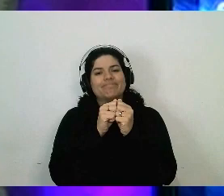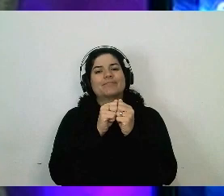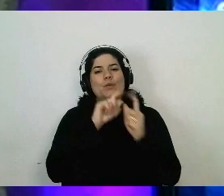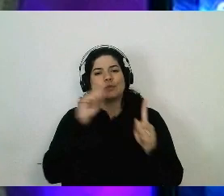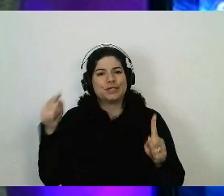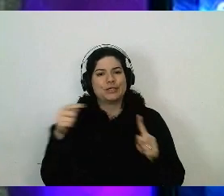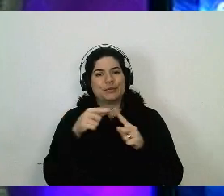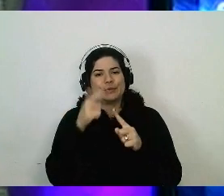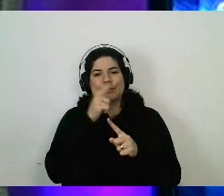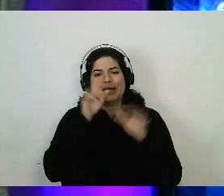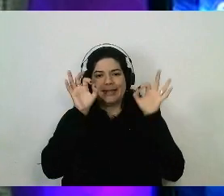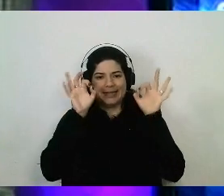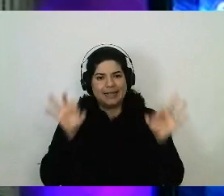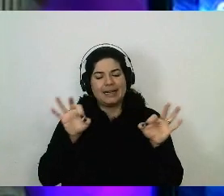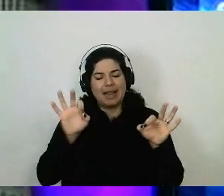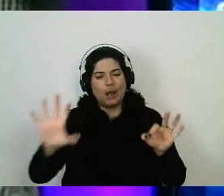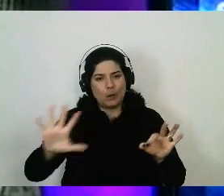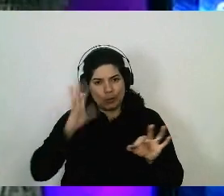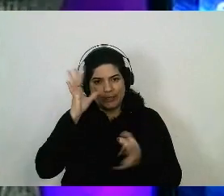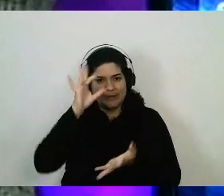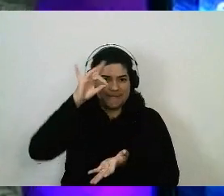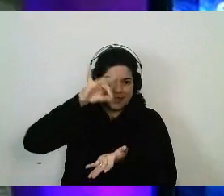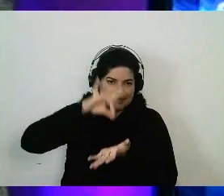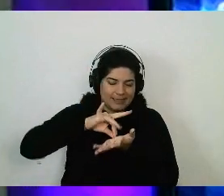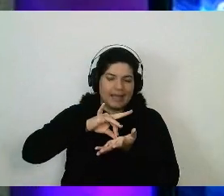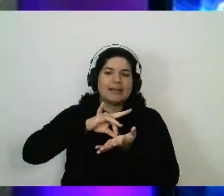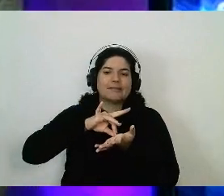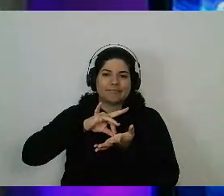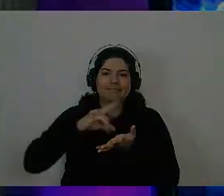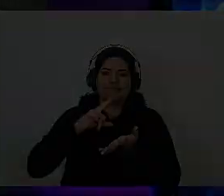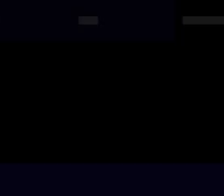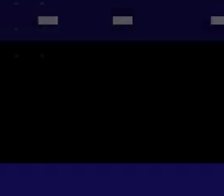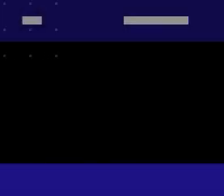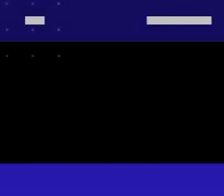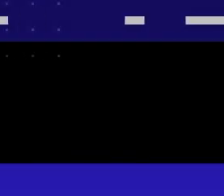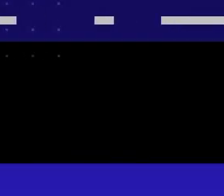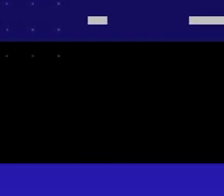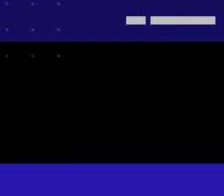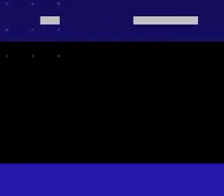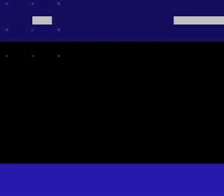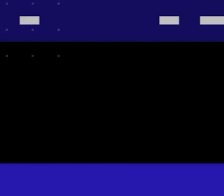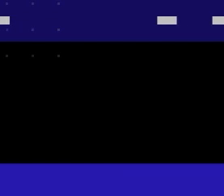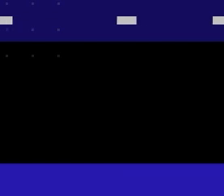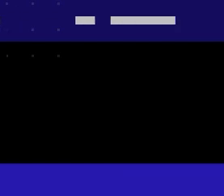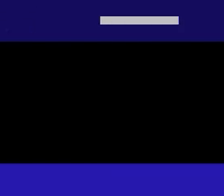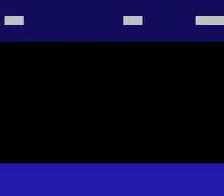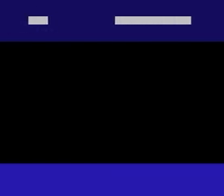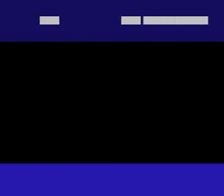propósito acontecer na nossa diretriz de Customer Experience.